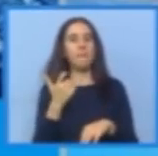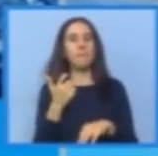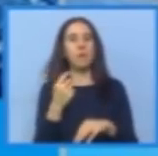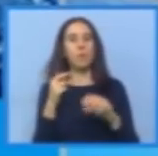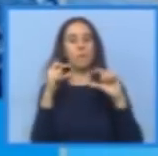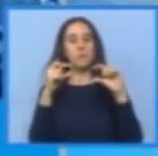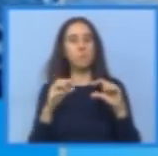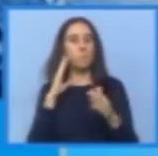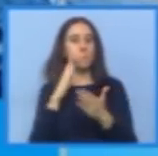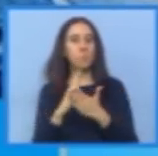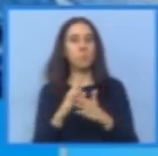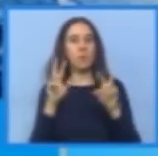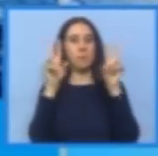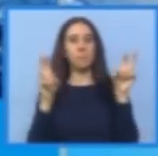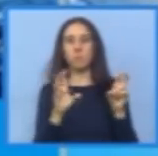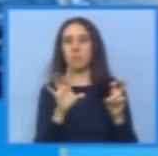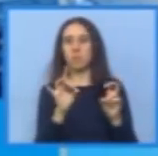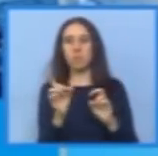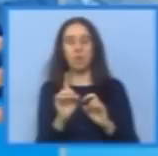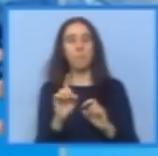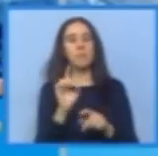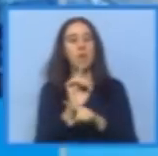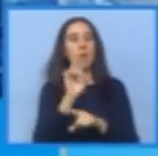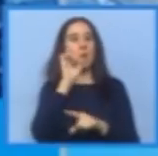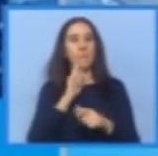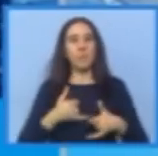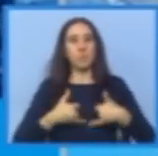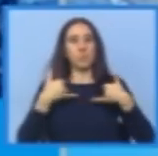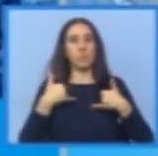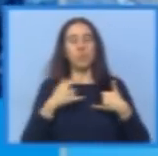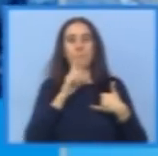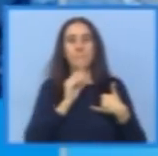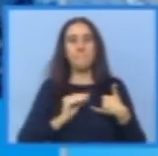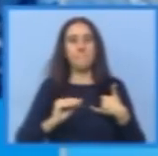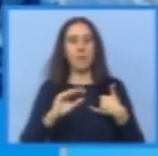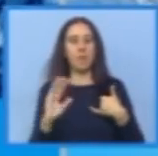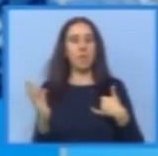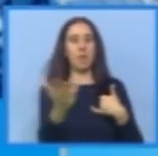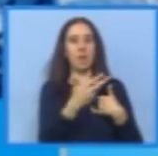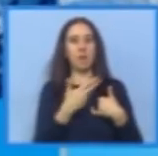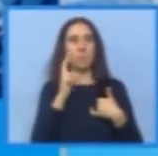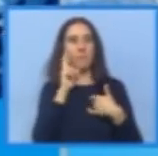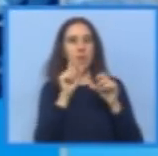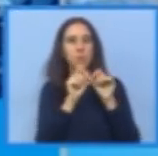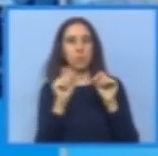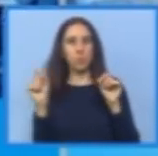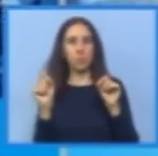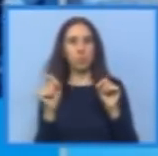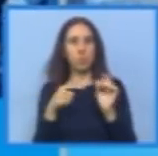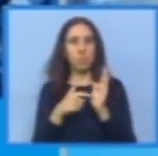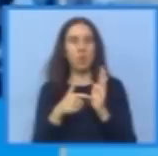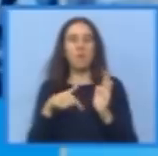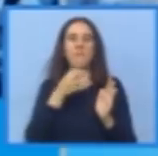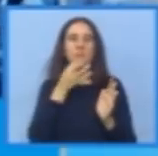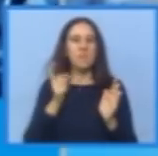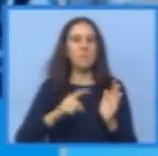versículos do capítulo 16, mas terminariam com as mulheres assustadas e a calarem-se depois de verem tudo aquilo. E hoje fala-se